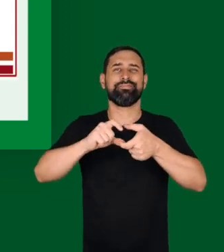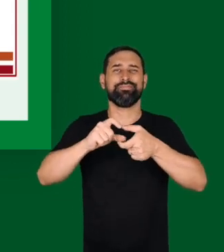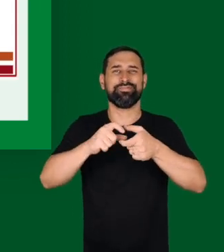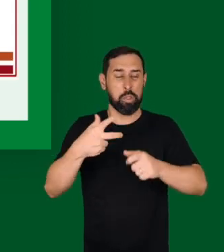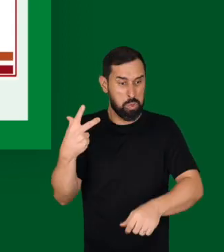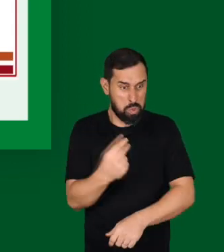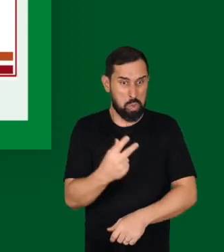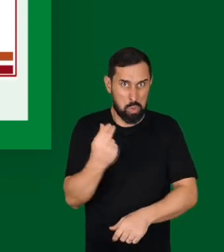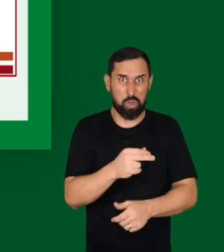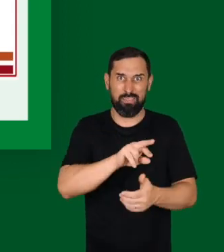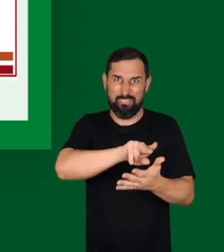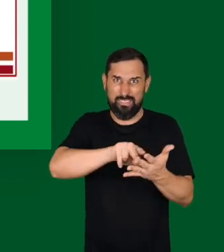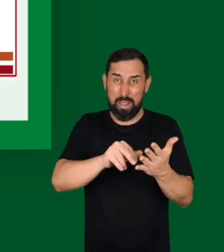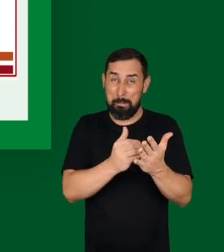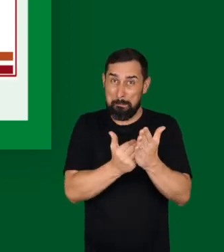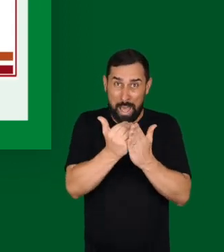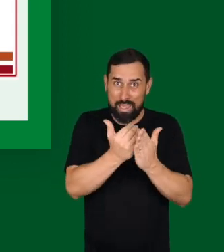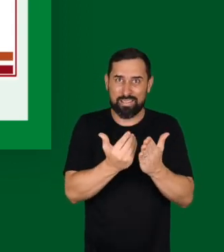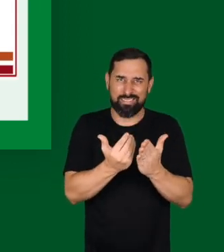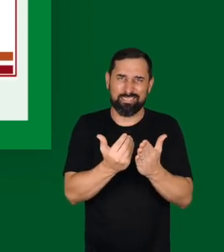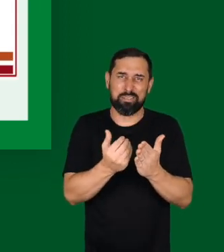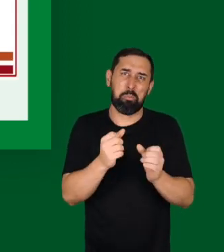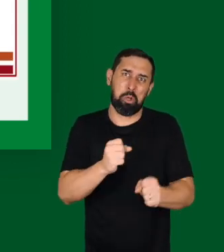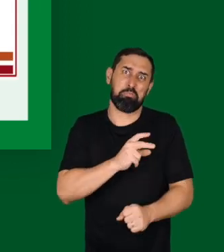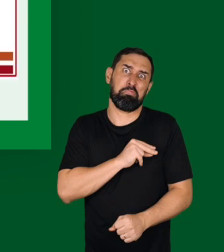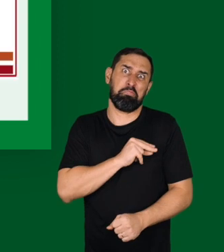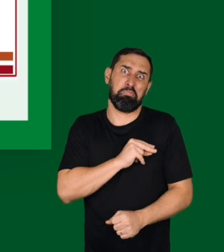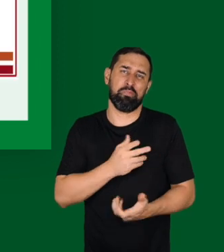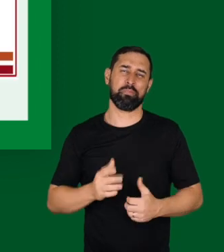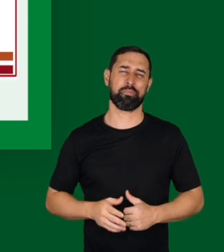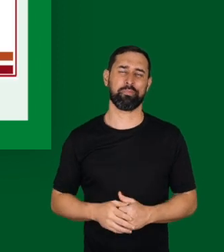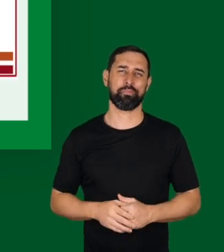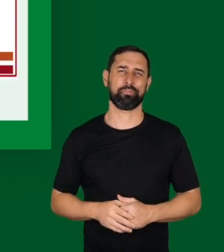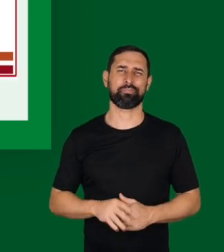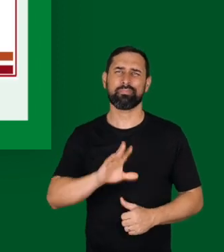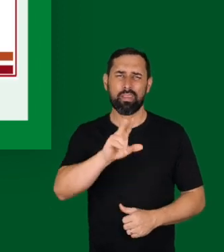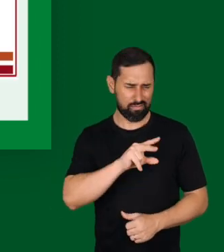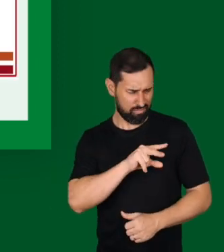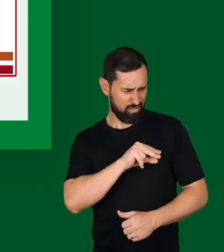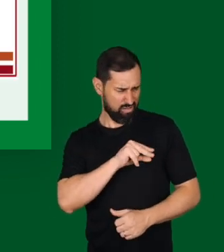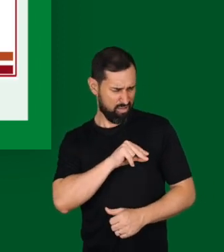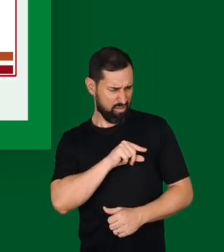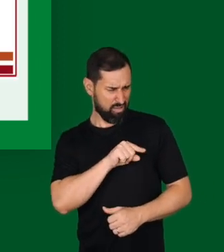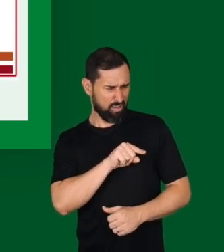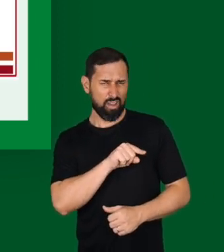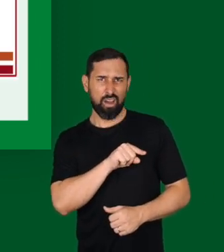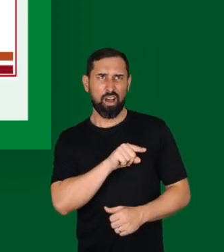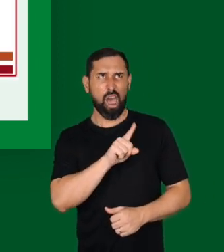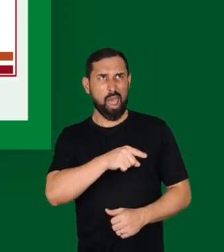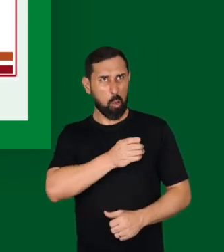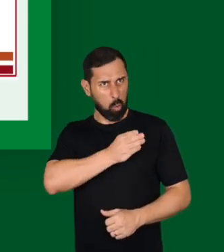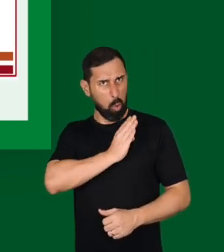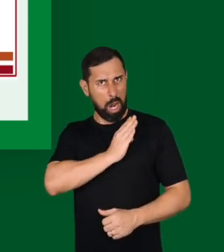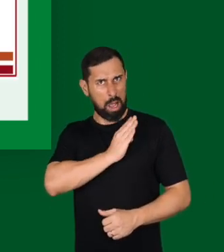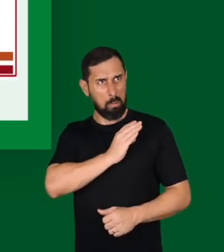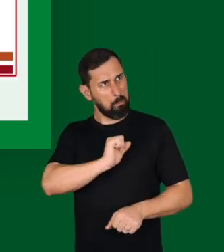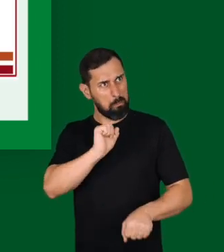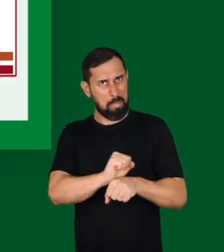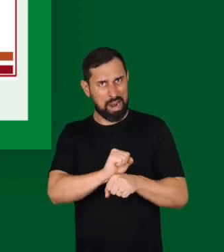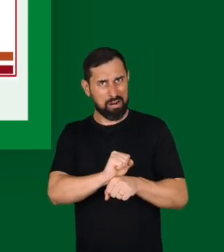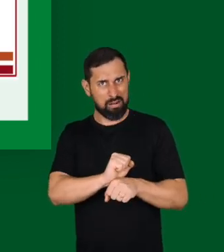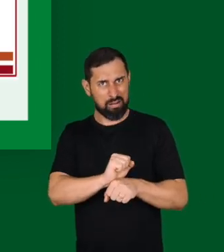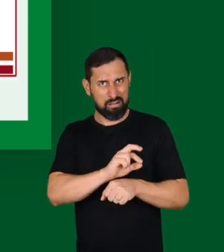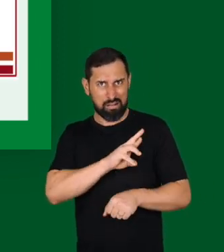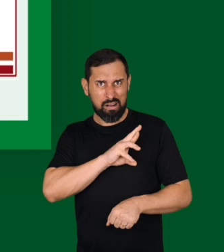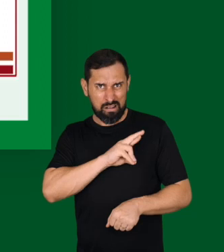bradicardia. Então, o que a gente vai fazer na bradicardia pediátrica? Isso é muito importante, porque muita gente pergunta assim, é parada? Não. Então, a